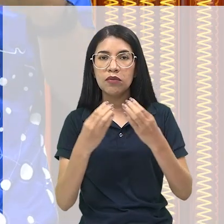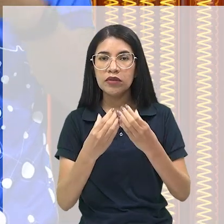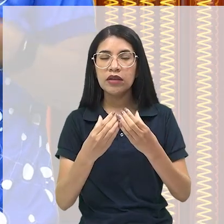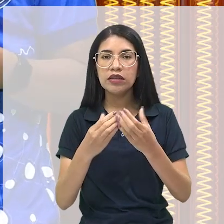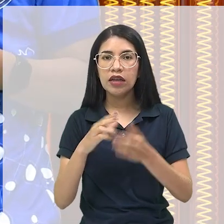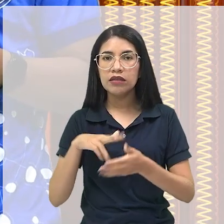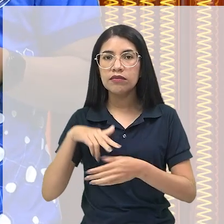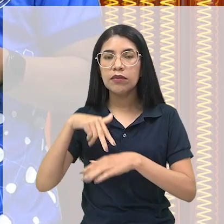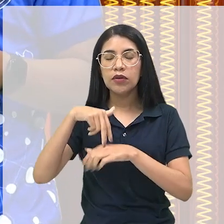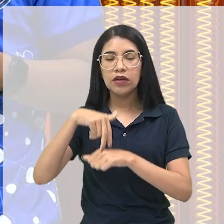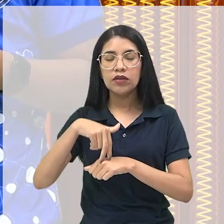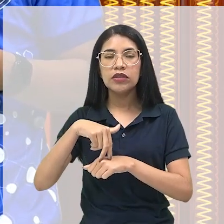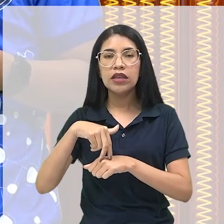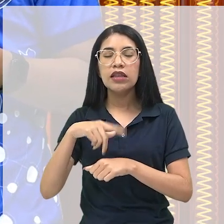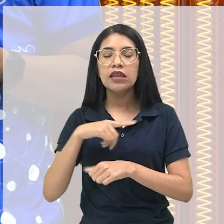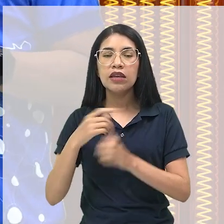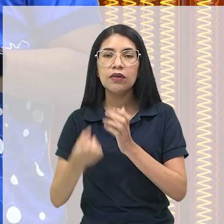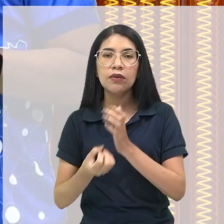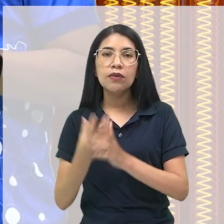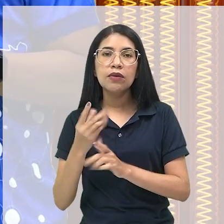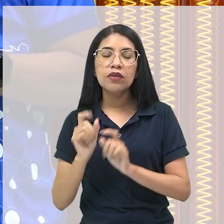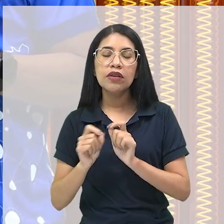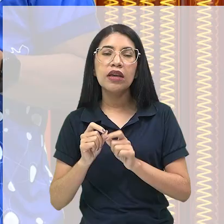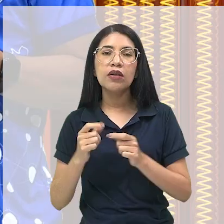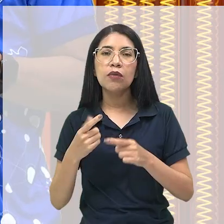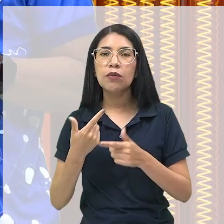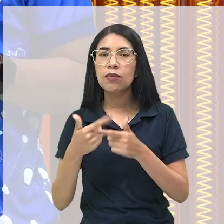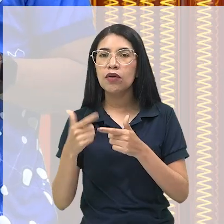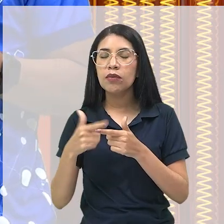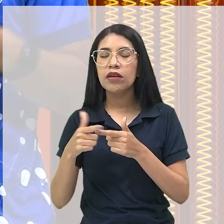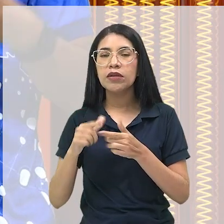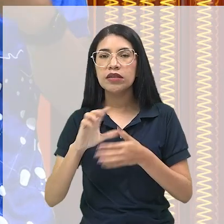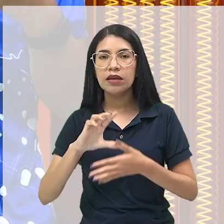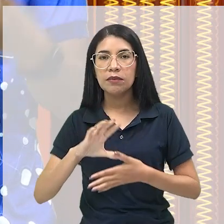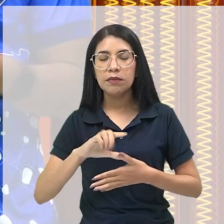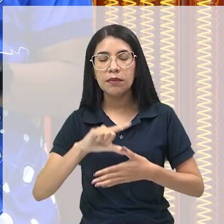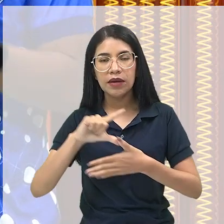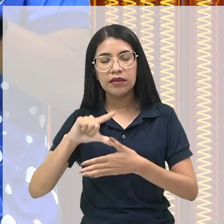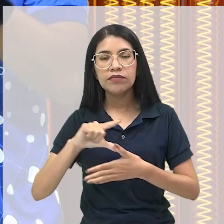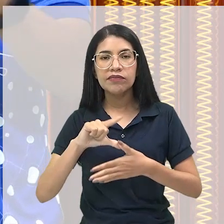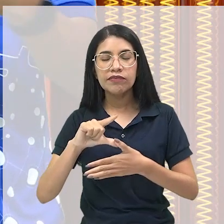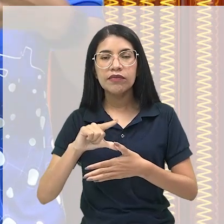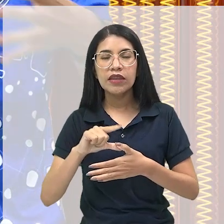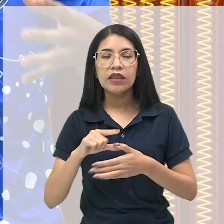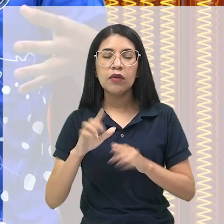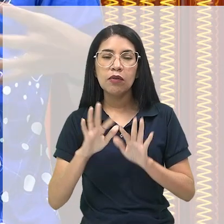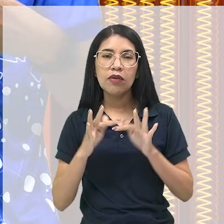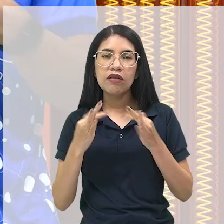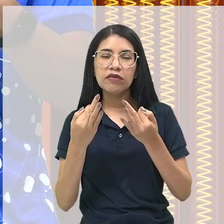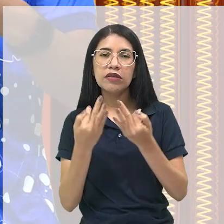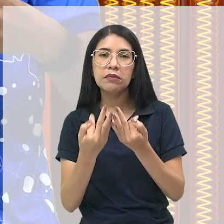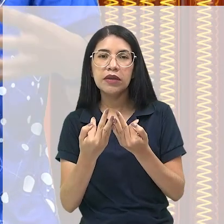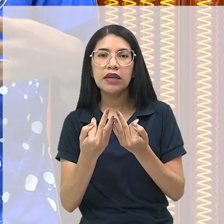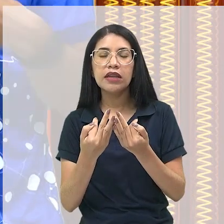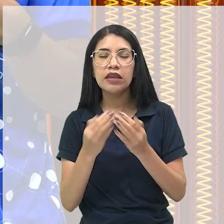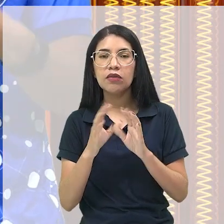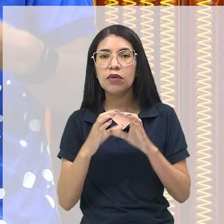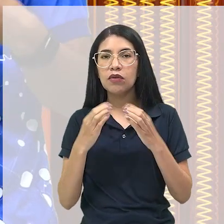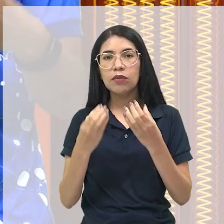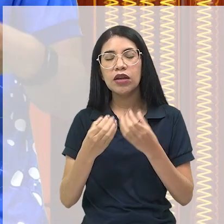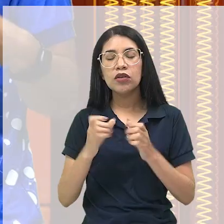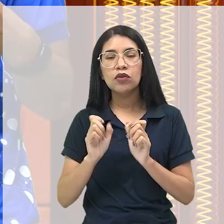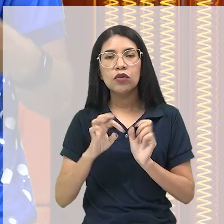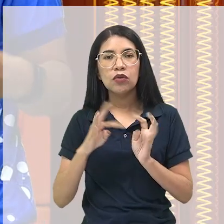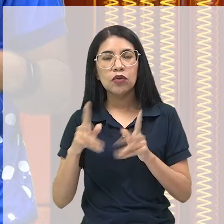protagonista é uma comunidade que tem origem, né, em conflitos aí na América Latina, né? Então é uma família, uma comunidade interessante, onde todos